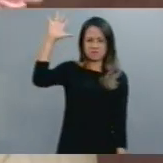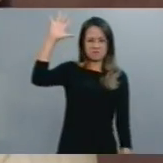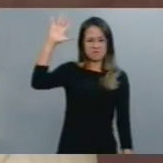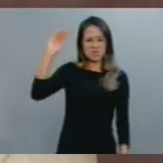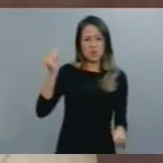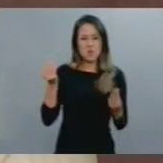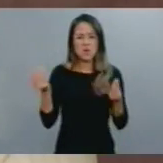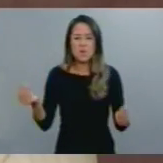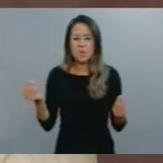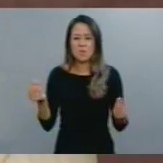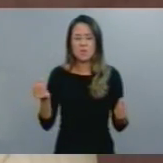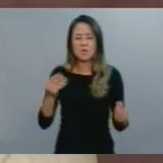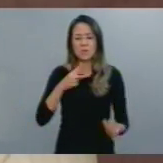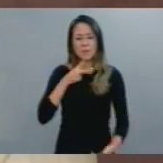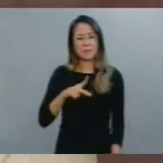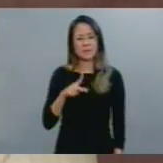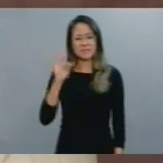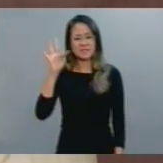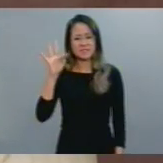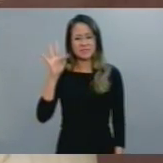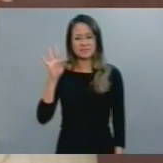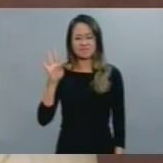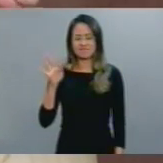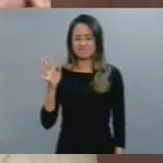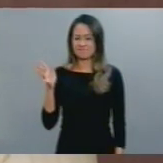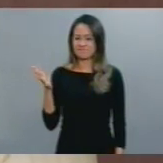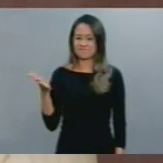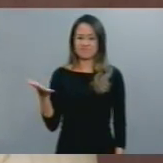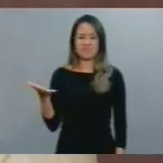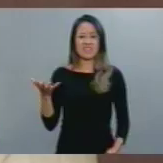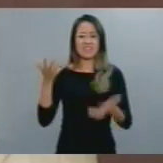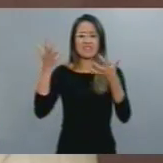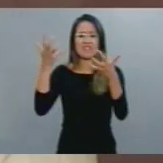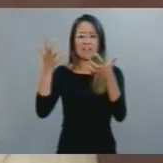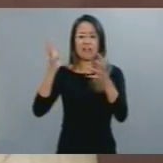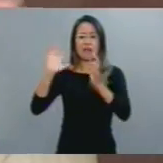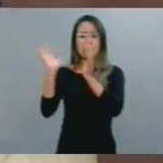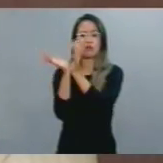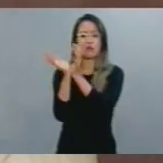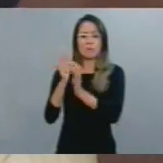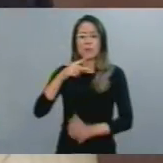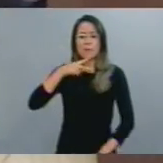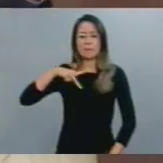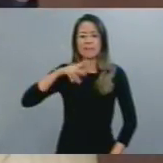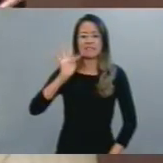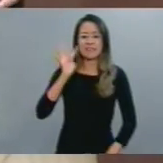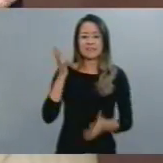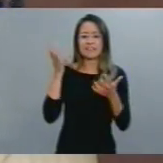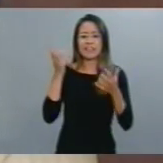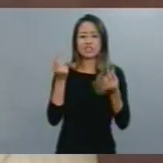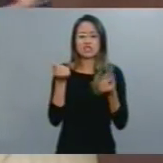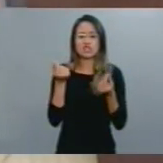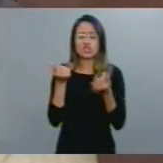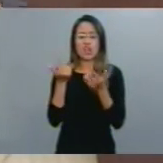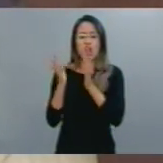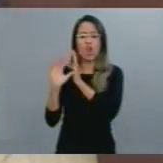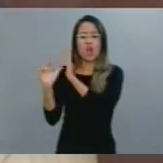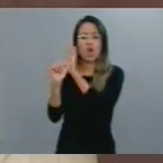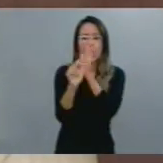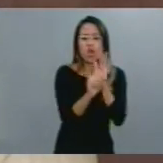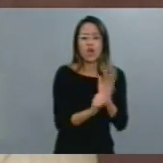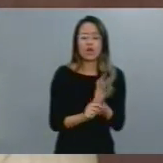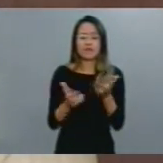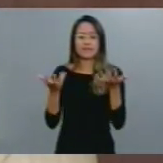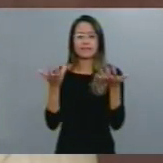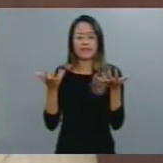essa arquitetura da acumulação da riqueza e do poder. Essa estratégia, essa tecnologia